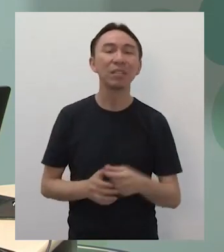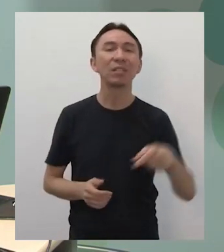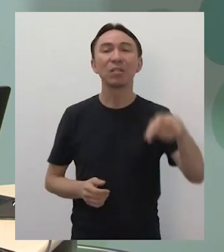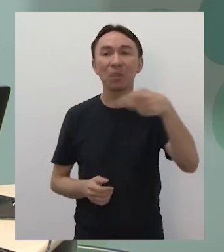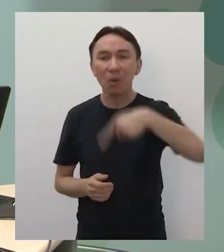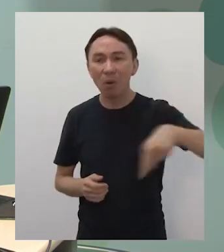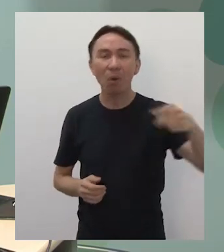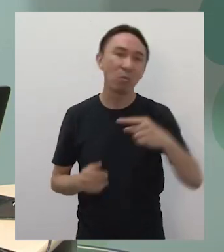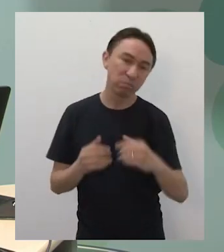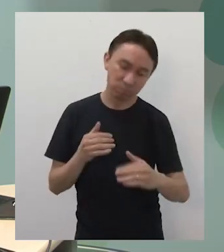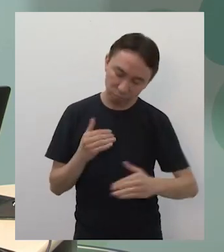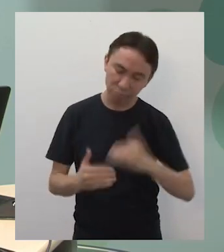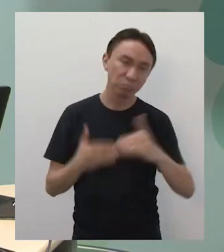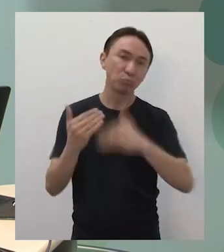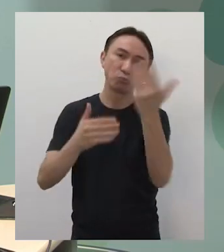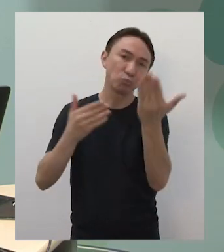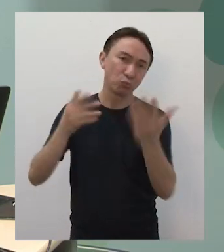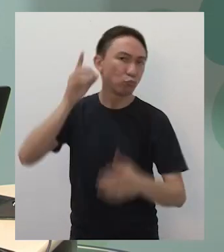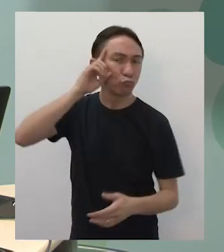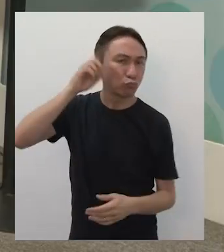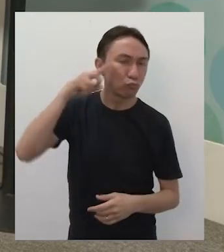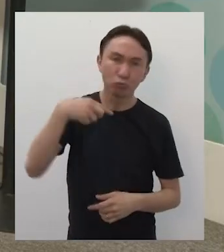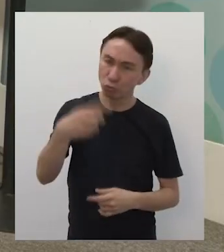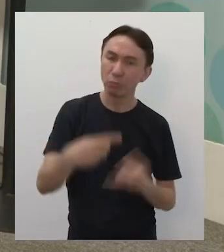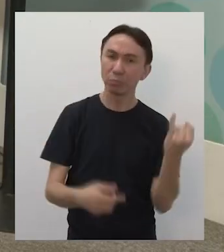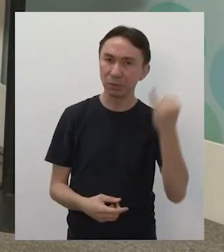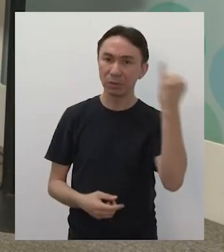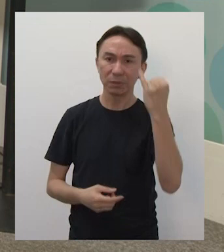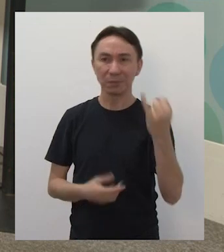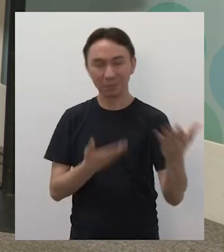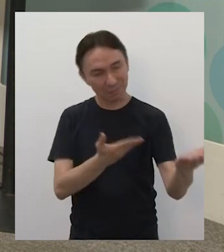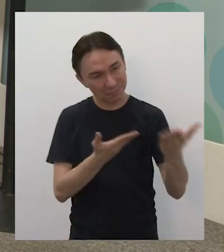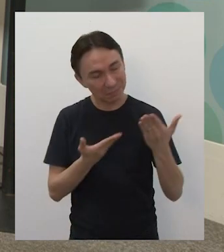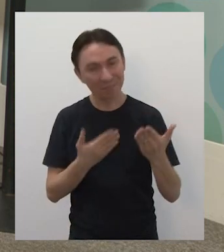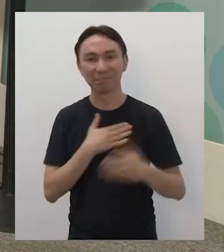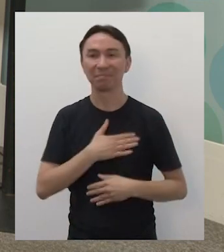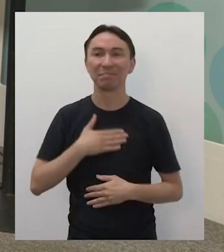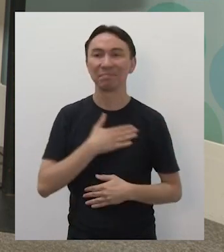né? No nosso dia a dia. Malu, por favor, seja muito bem-vinda.